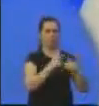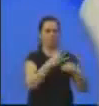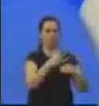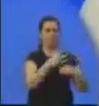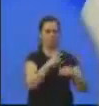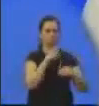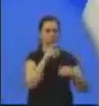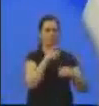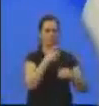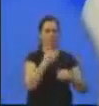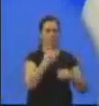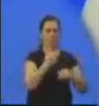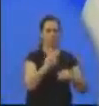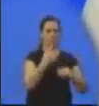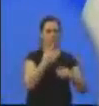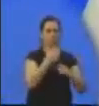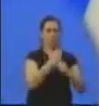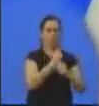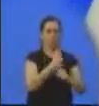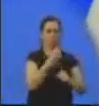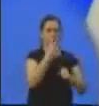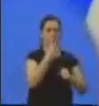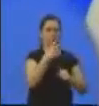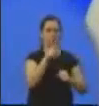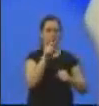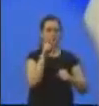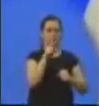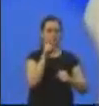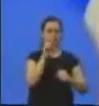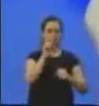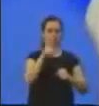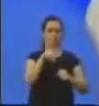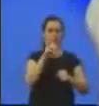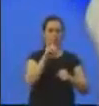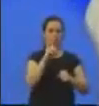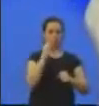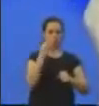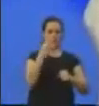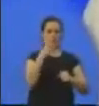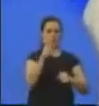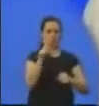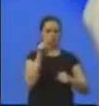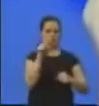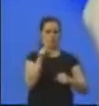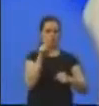1. O outro, limite de 3x sobre seno de 3x, também vai dar o limite